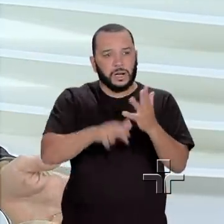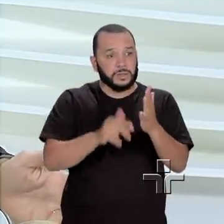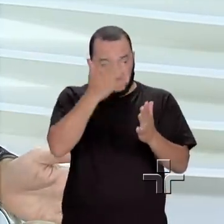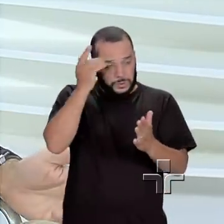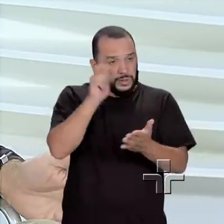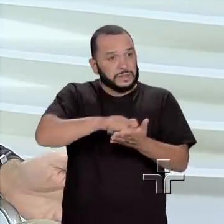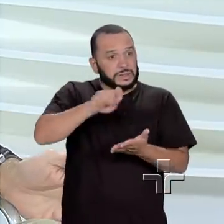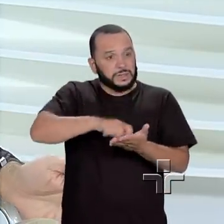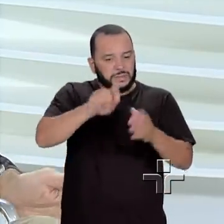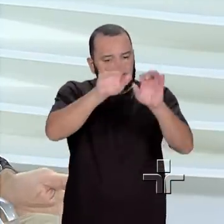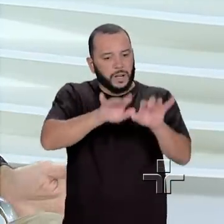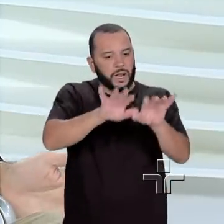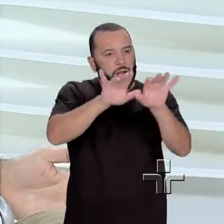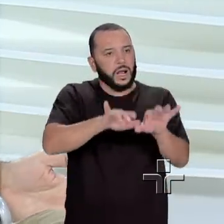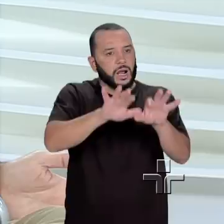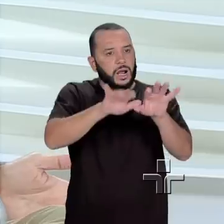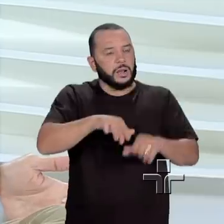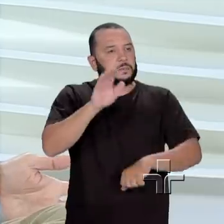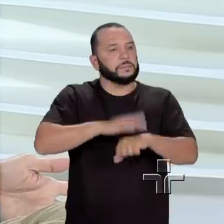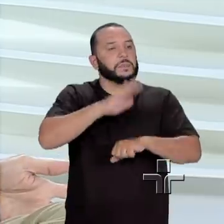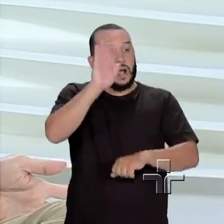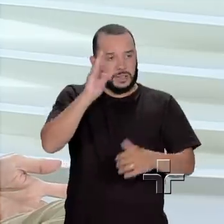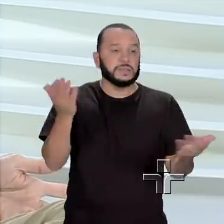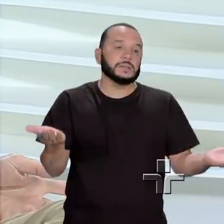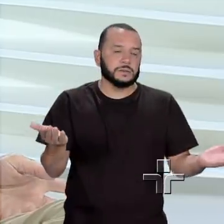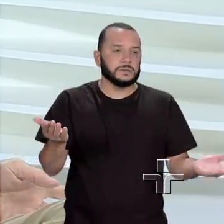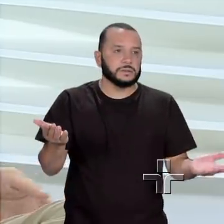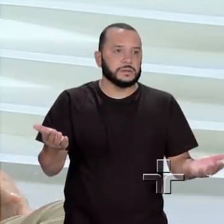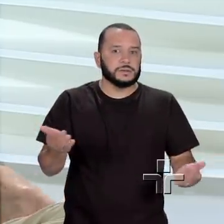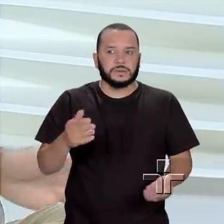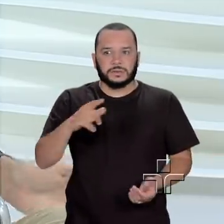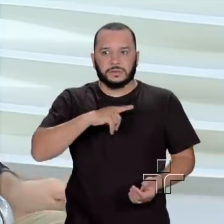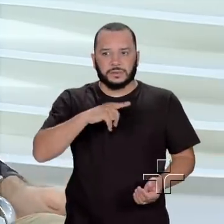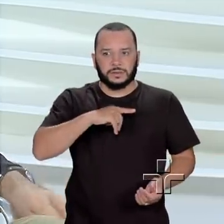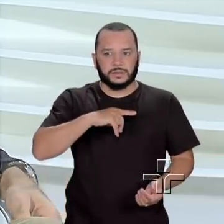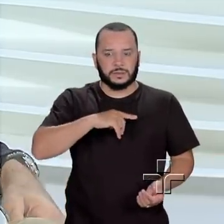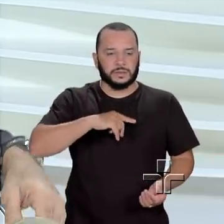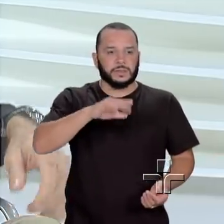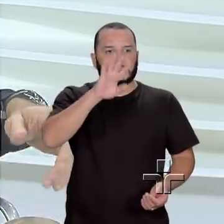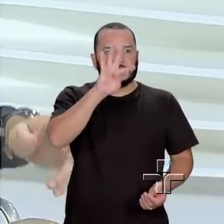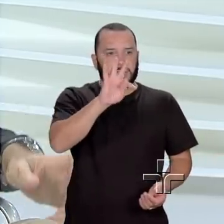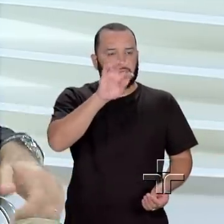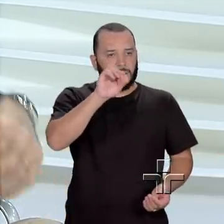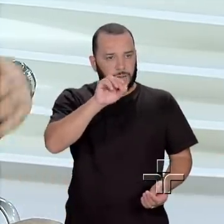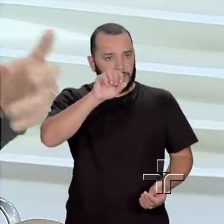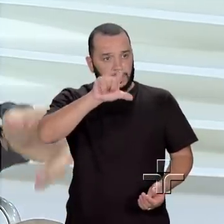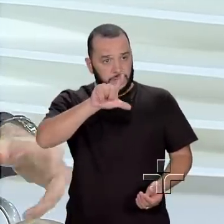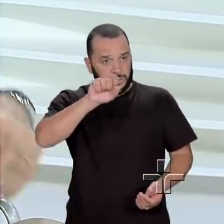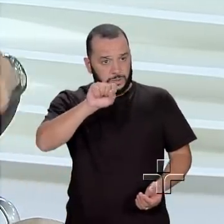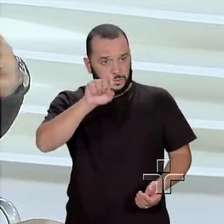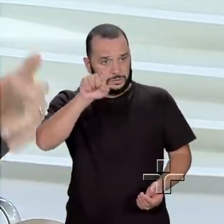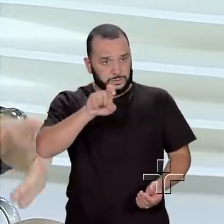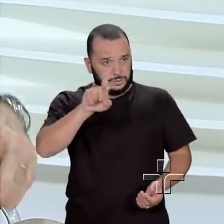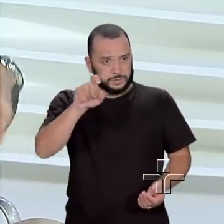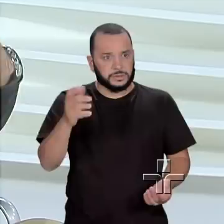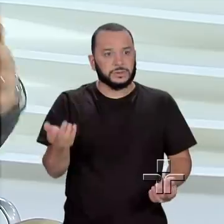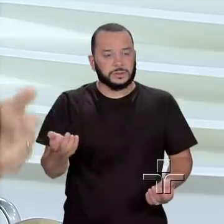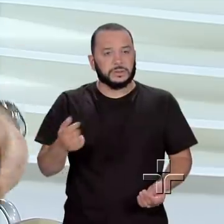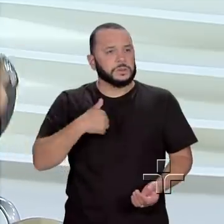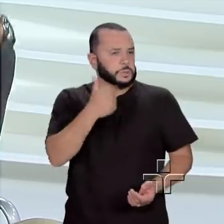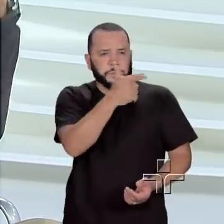dizer, pô, mas não apareceu um Tolstói no WhatsApp. Tudo bem, mas lá está se